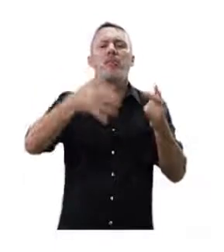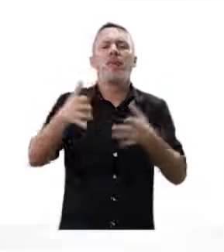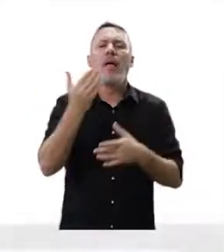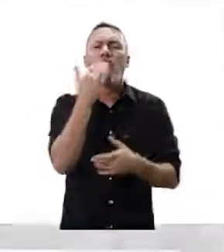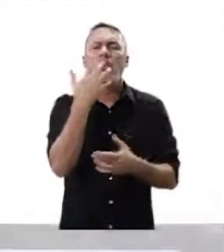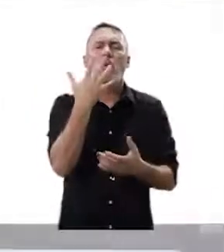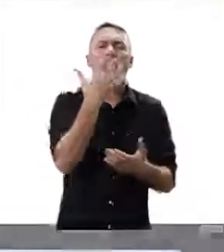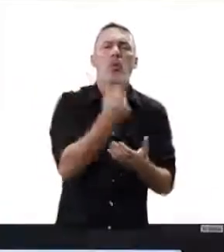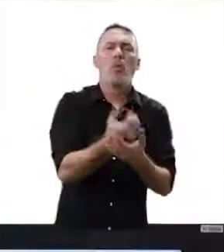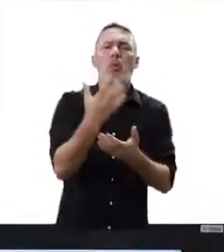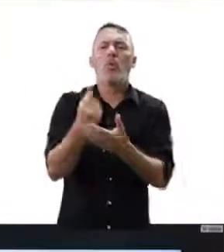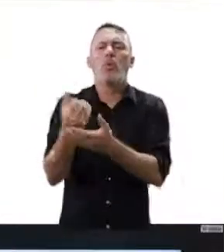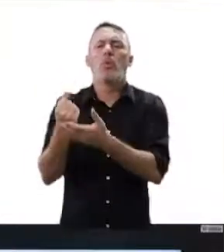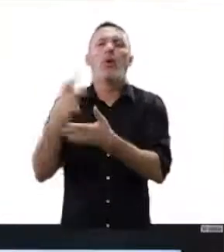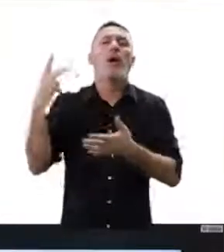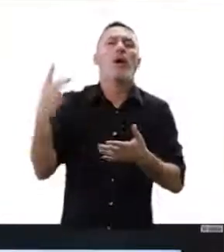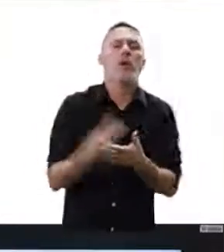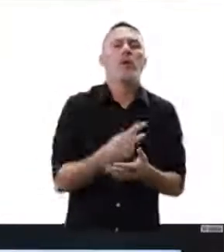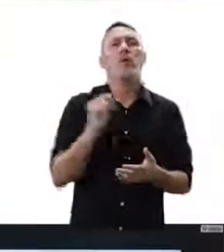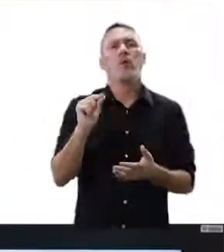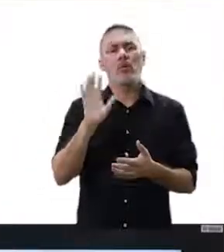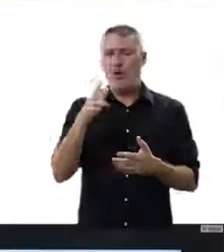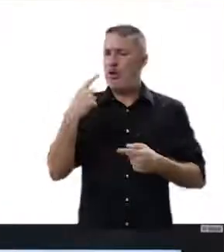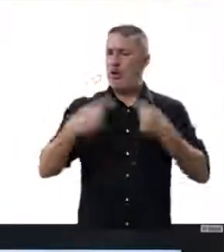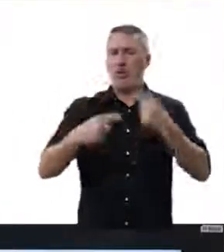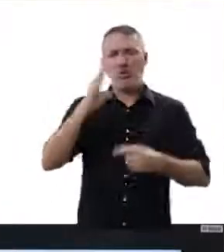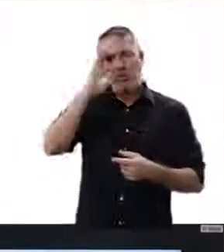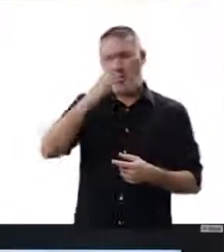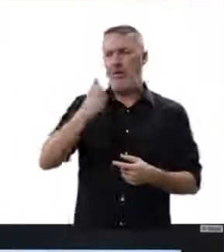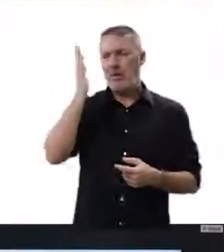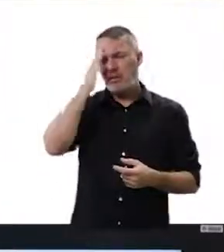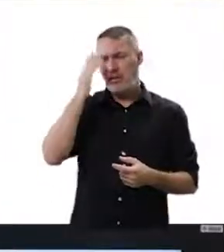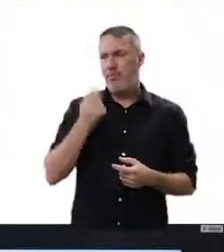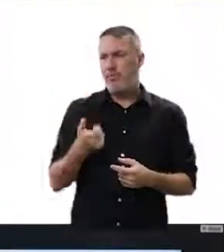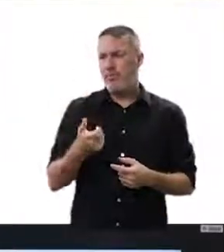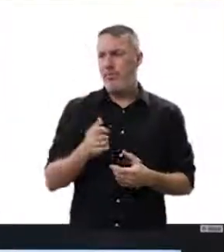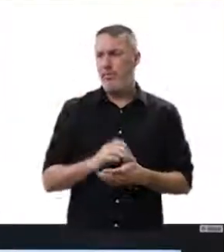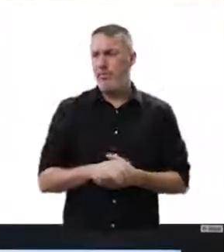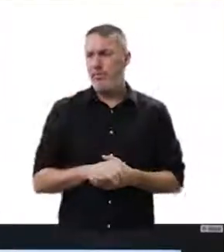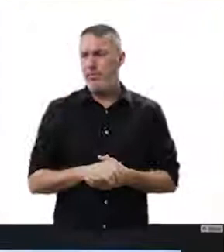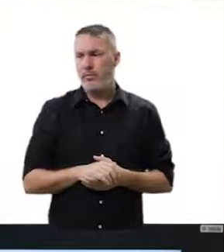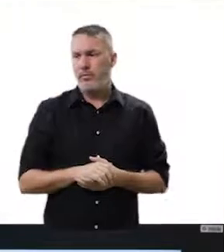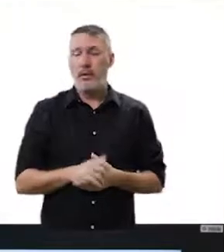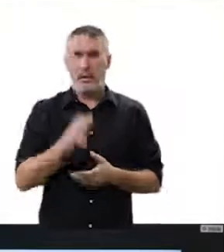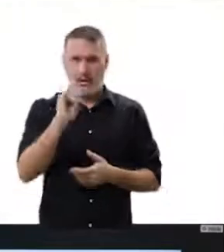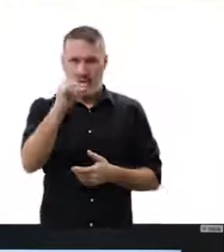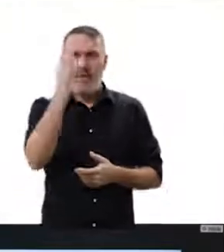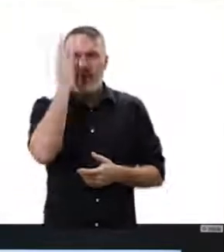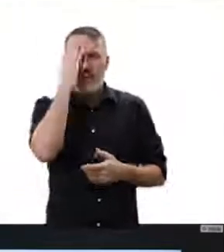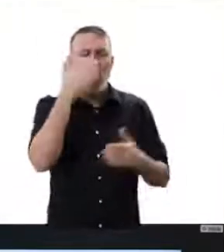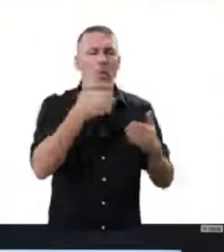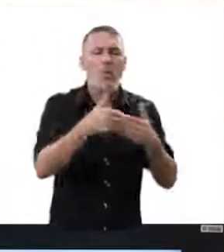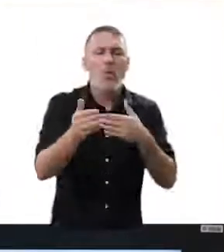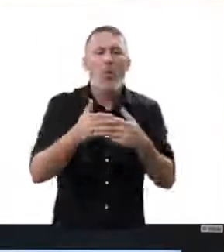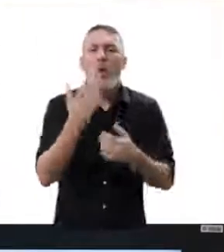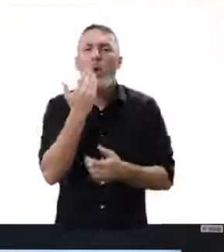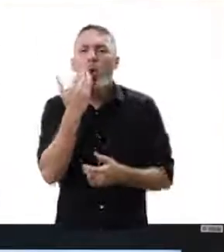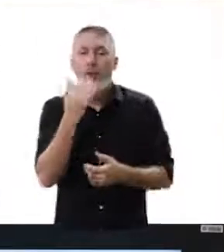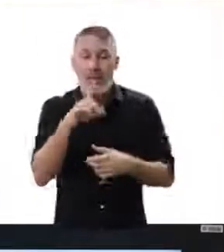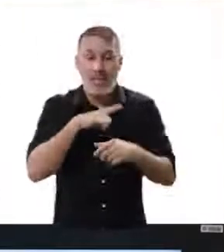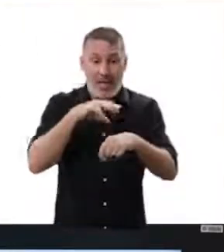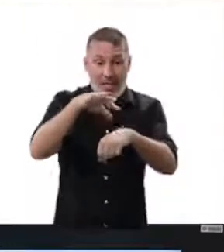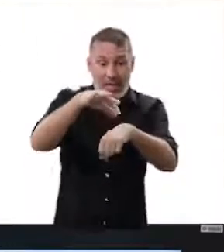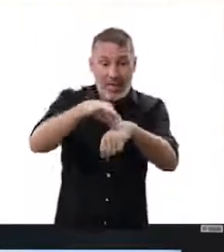técnica? O que acontece aí? A gente já pode discutir diretamente, né, galera? Se a gente está adicionando